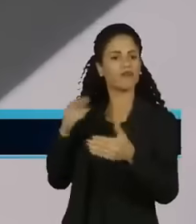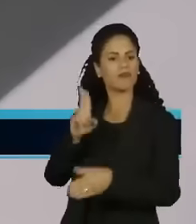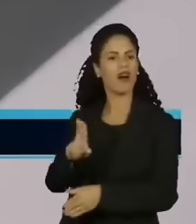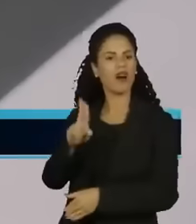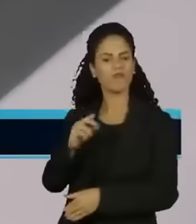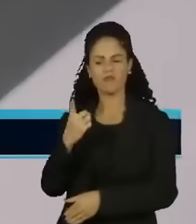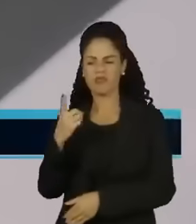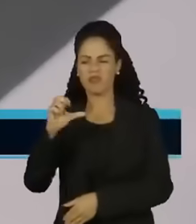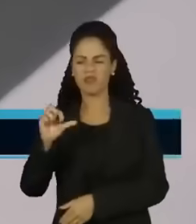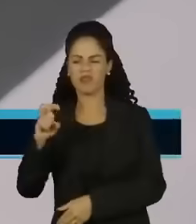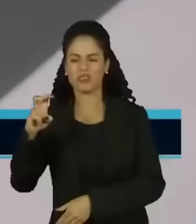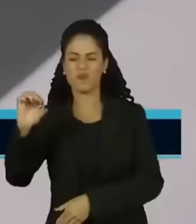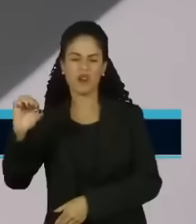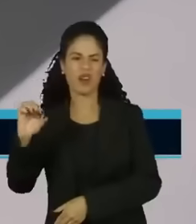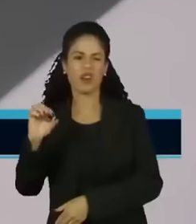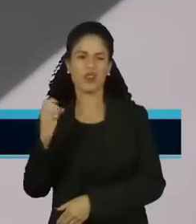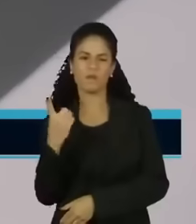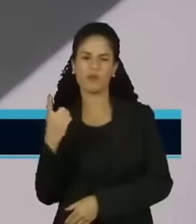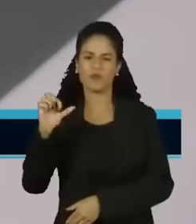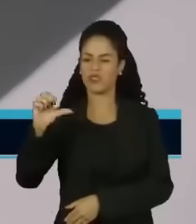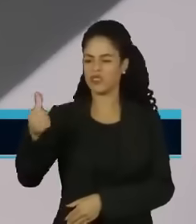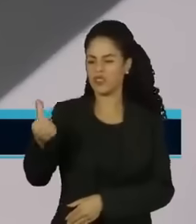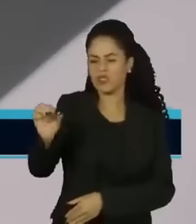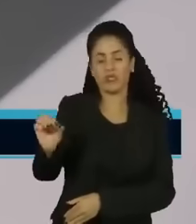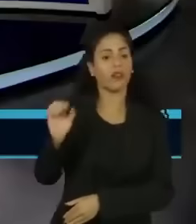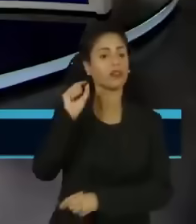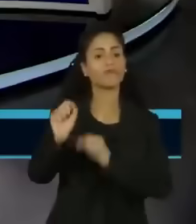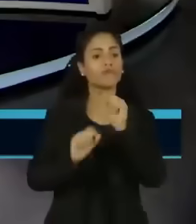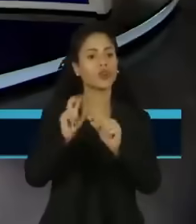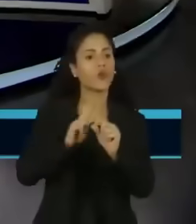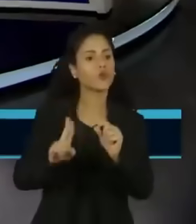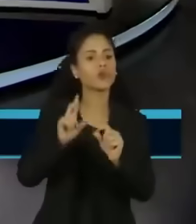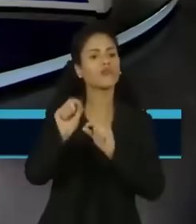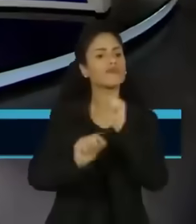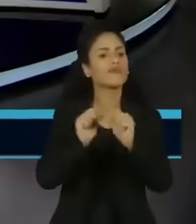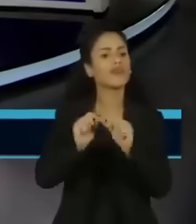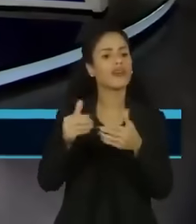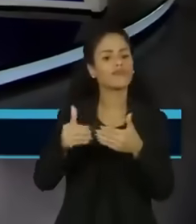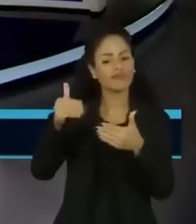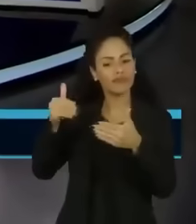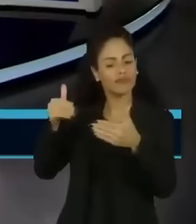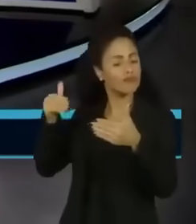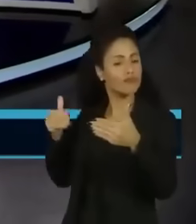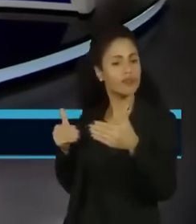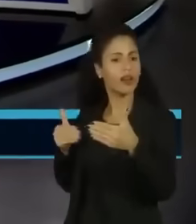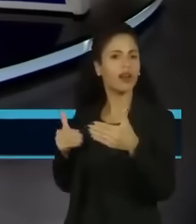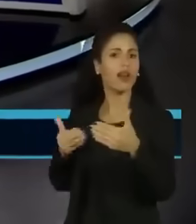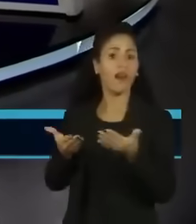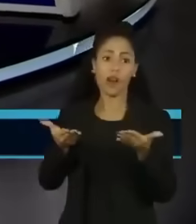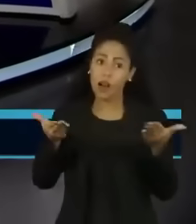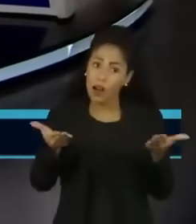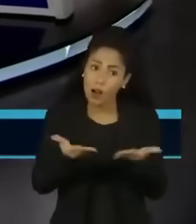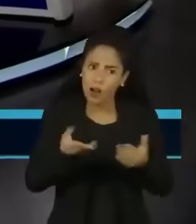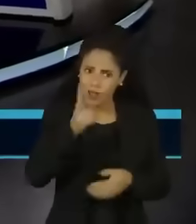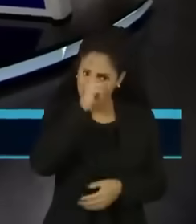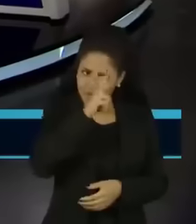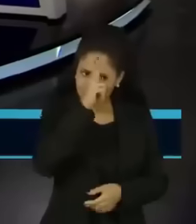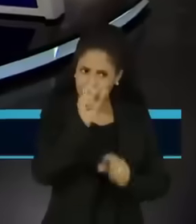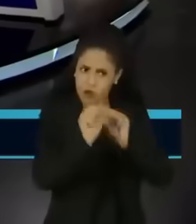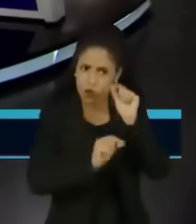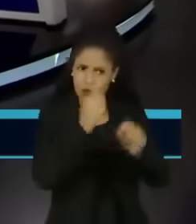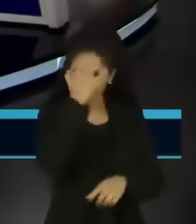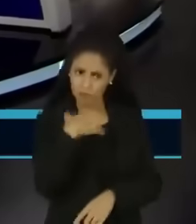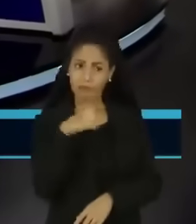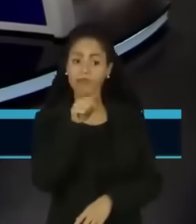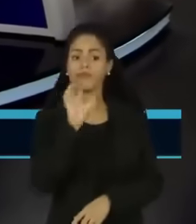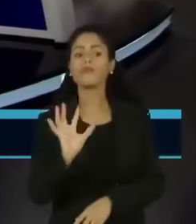dos anos 60 no Brasil, uma parcela legalista. Ninguém usava mais essa expressão nos tempos contemporâneos. Agora, acho que tem de ser levado muito a sério o que